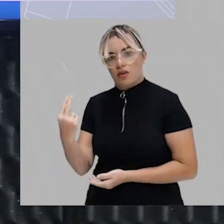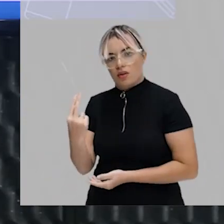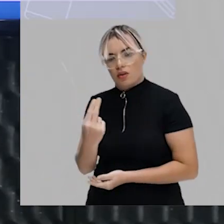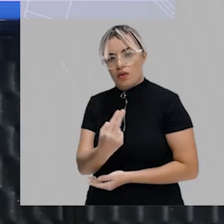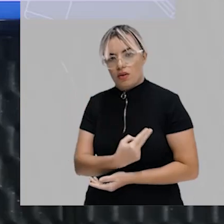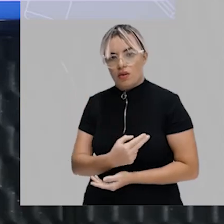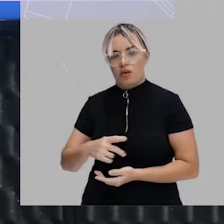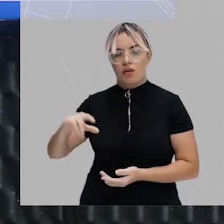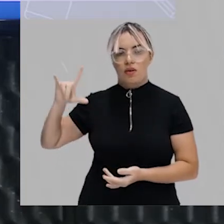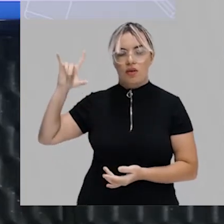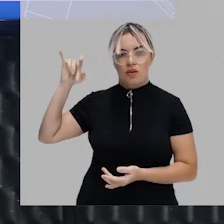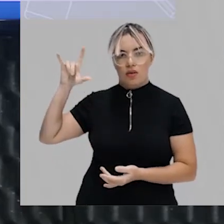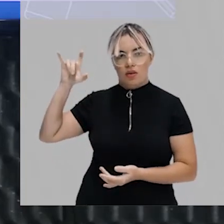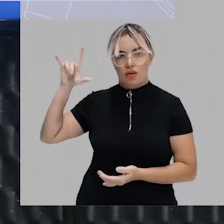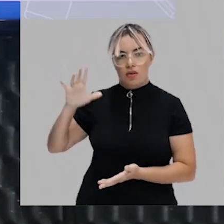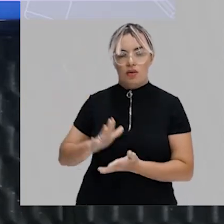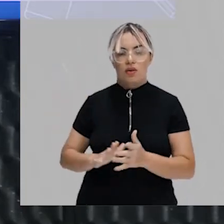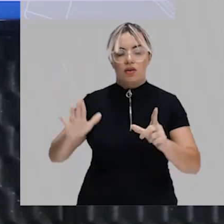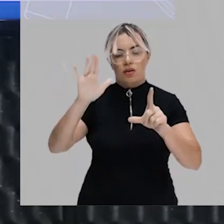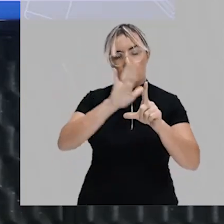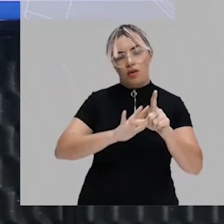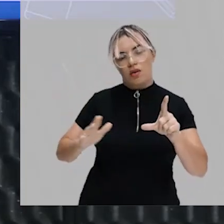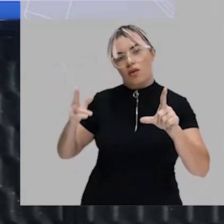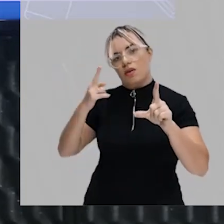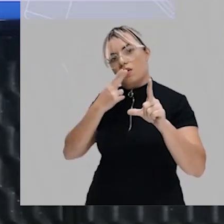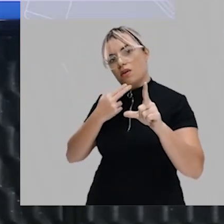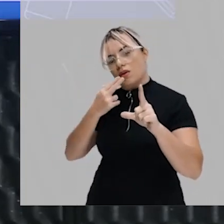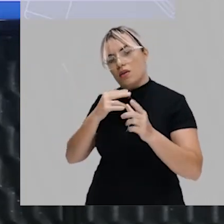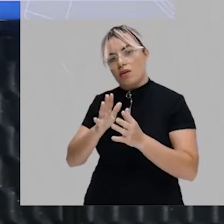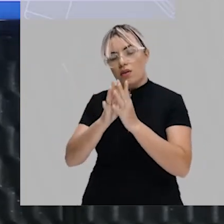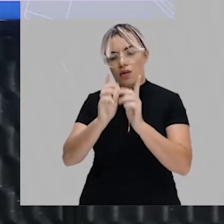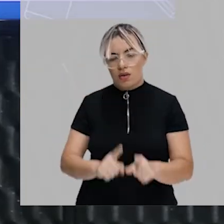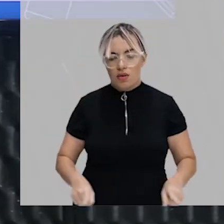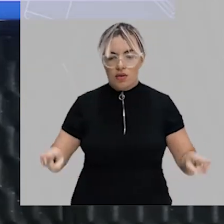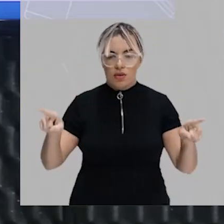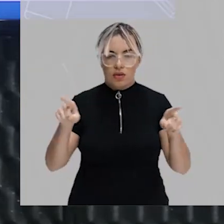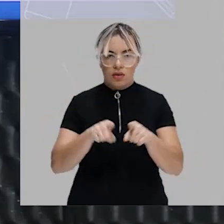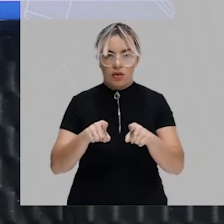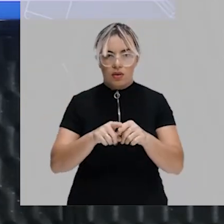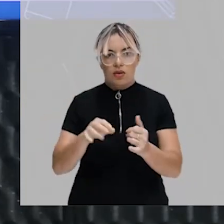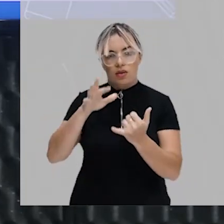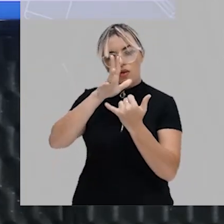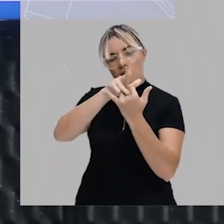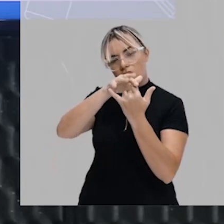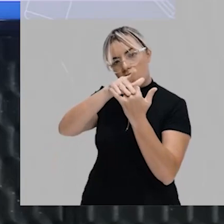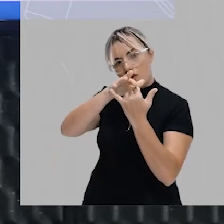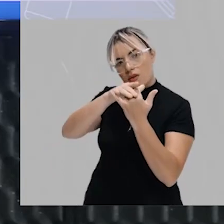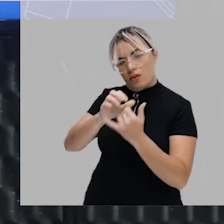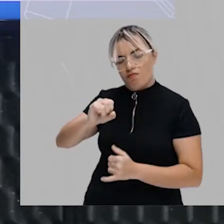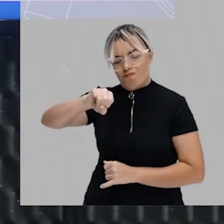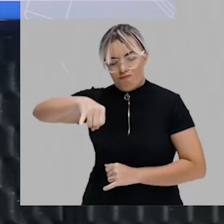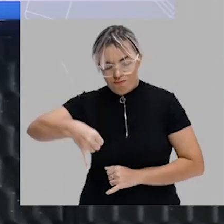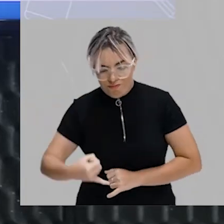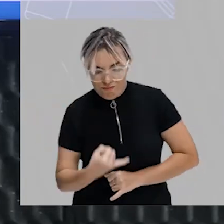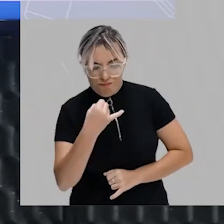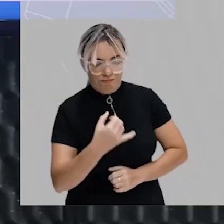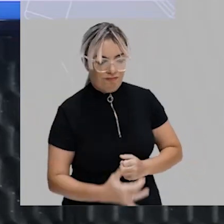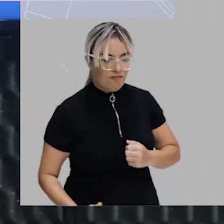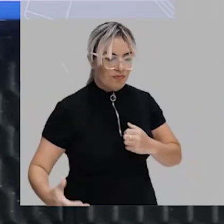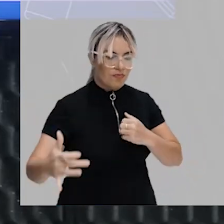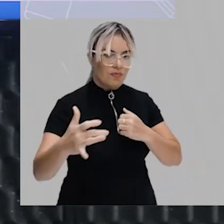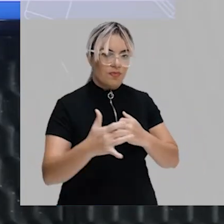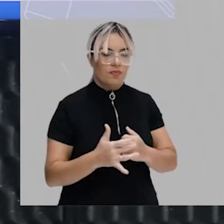nosso Instagram, tá? Que é a plataforma Gonçalves Dias. Também estamos presentes no YouTube. Então aproveita, curte